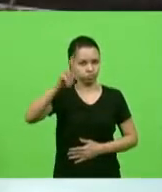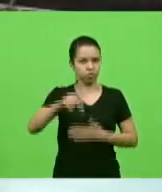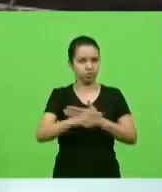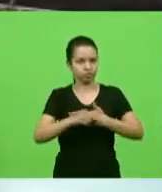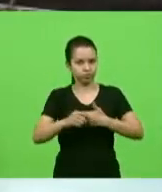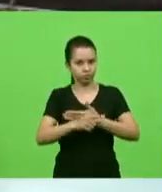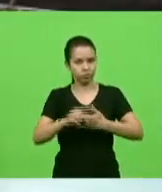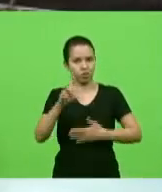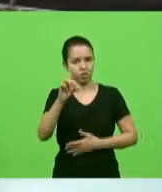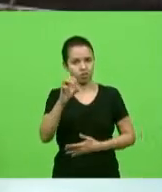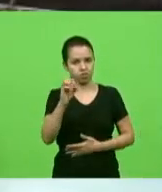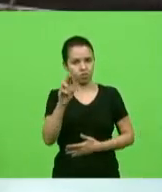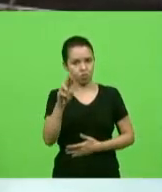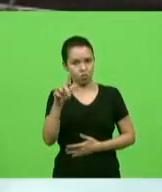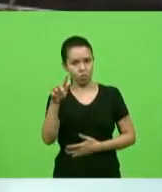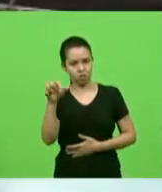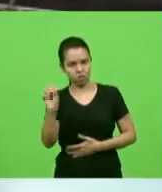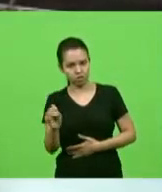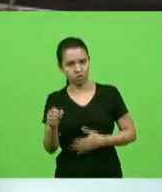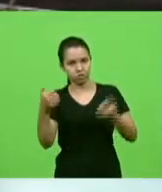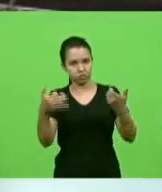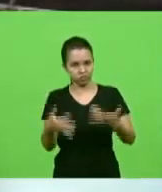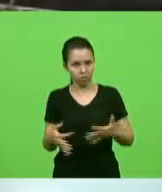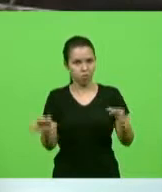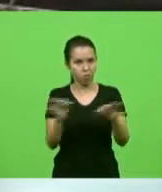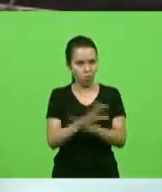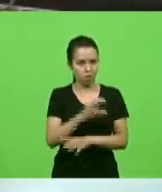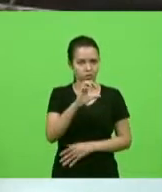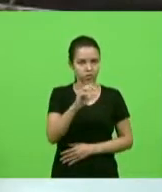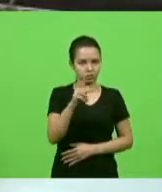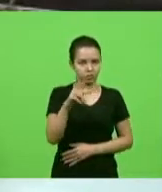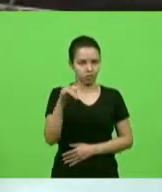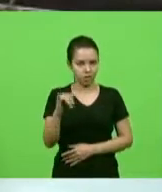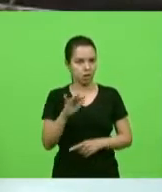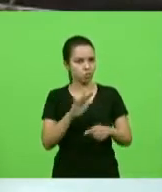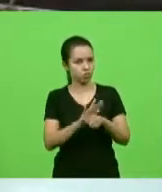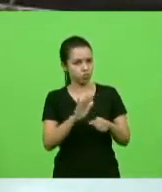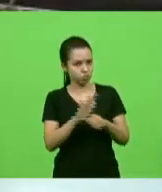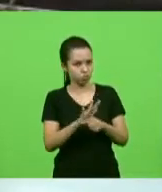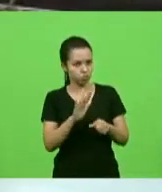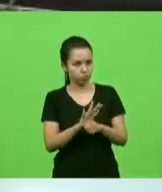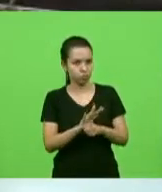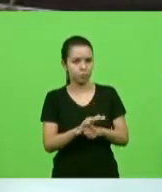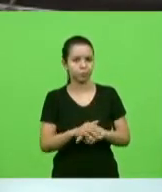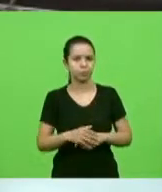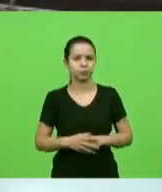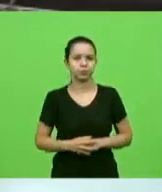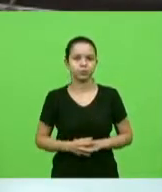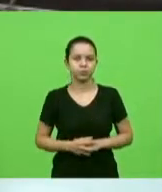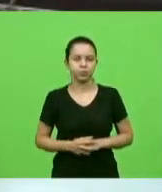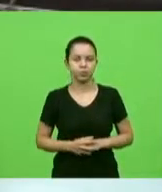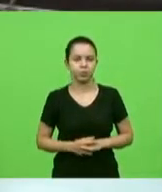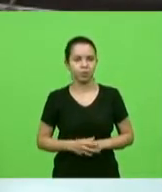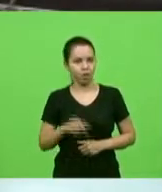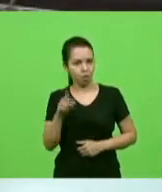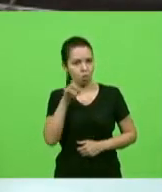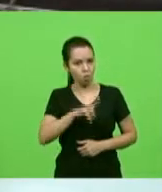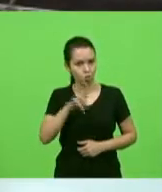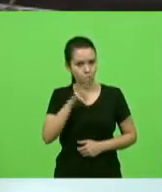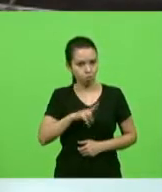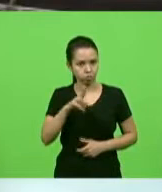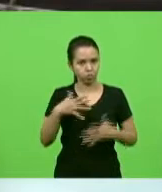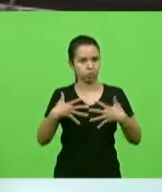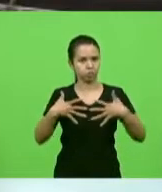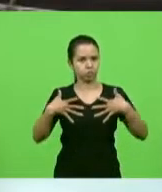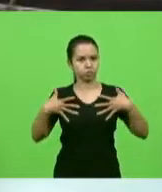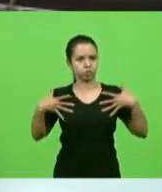Douglas Boga, conforme a conclusão da CPI, contribuiu ao utilizar o prestígio do